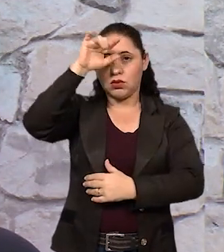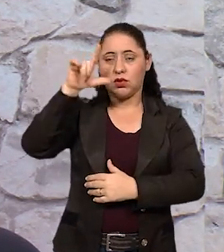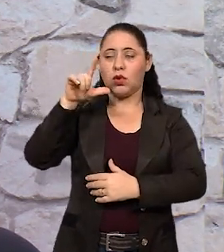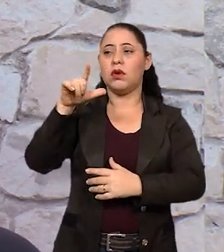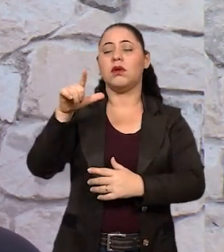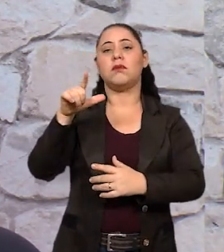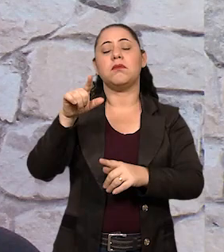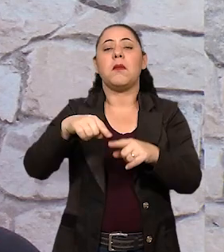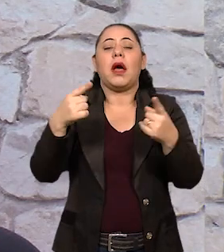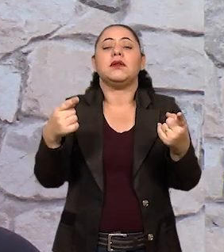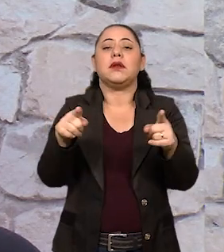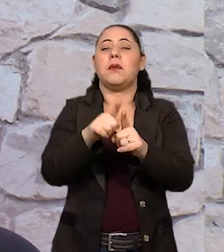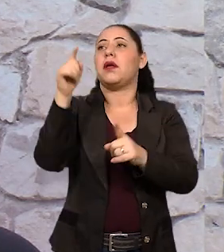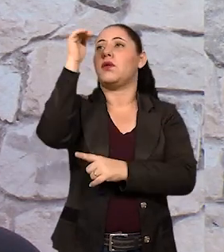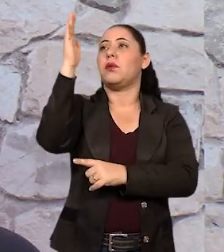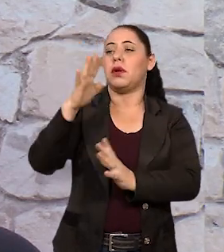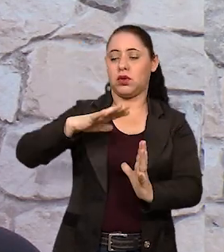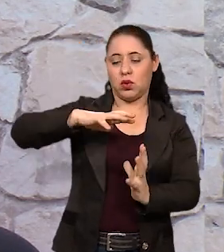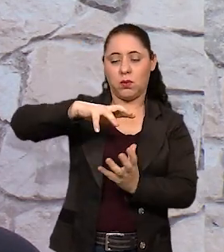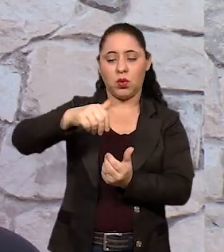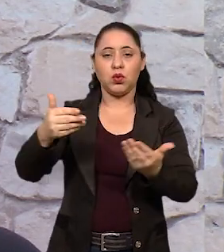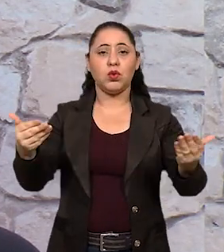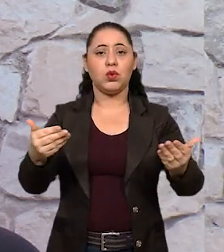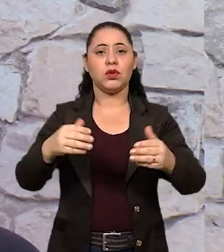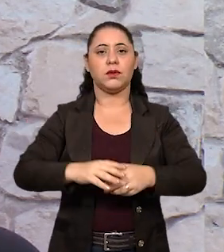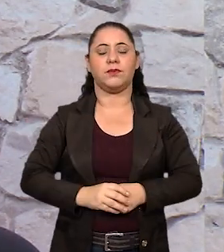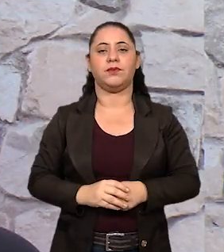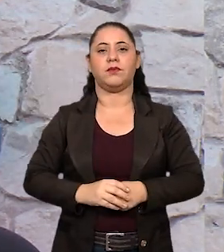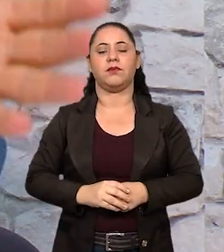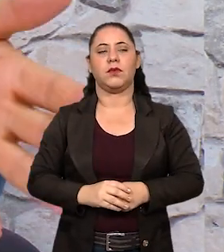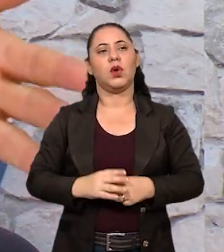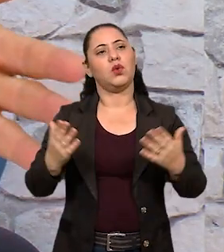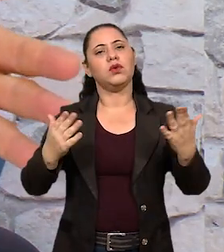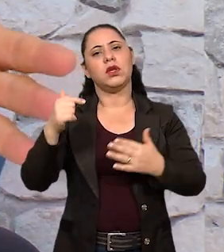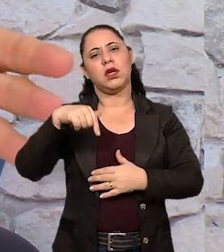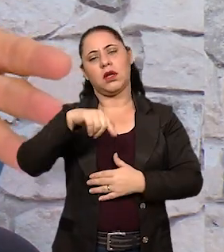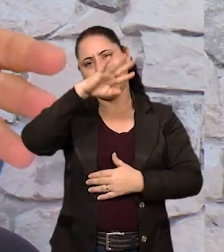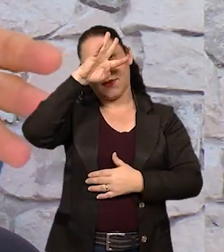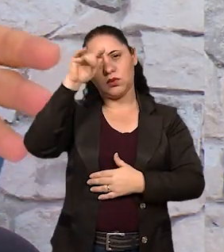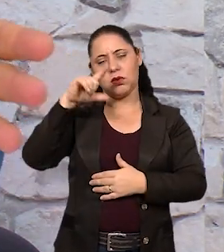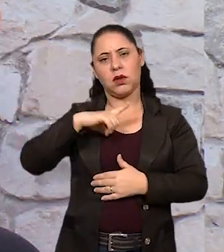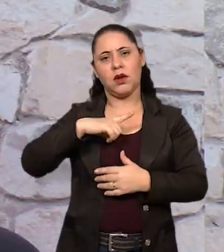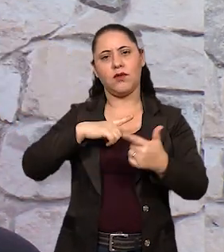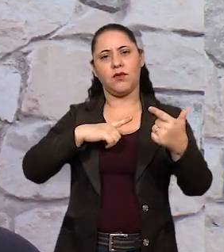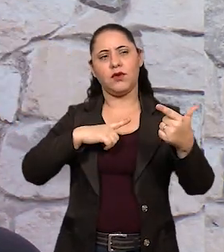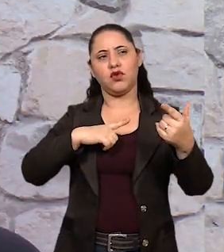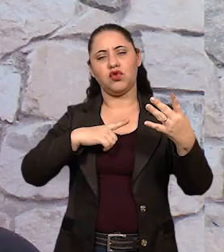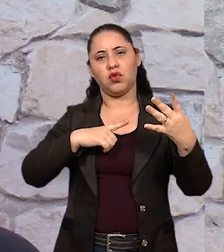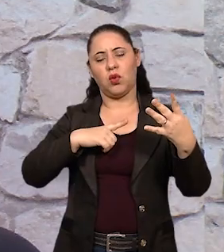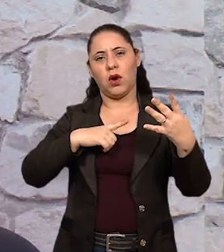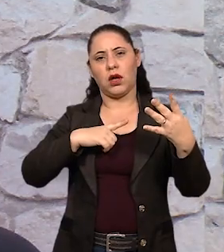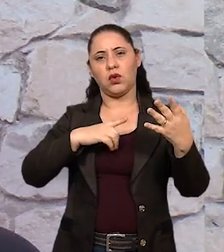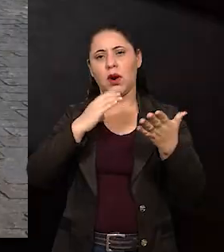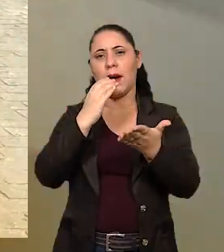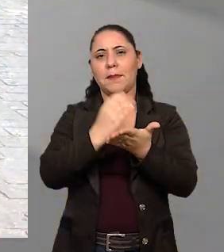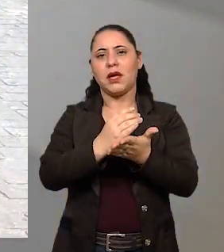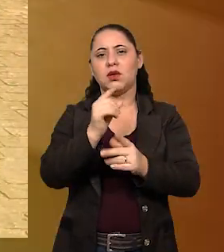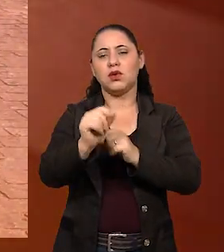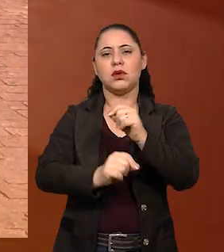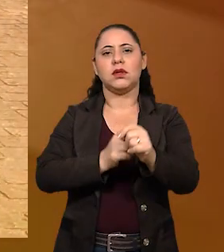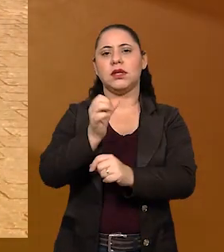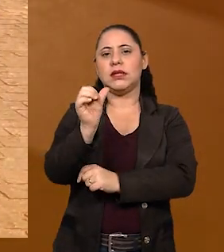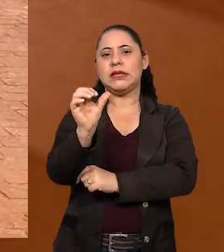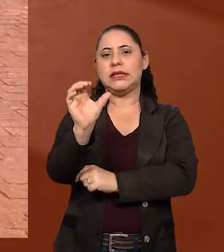Grosso do Sul, mas, obviamente, do Brasil e do mundo. Hoje, nós temos em Mato Grosso do Sul 24 capítulos, são cerca